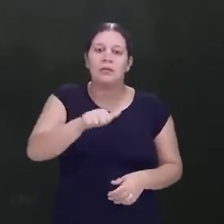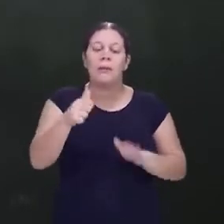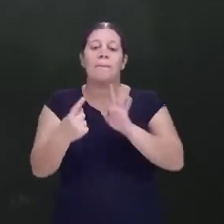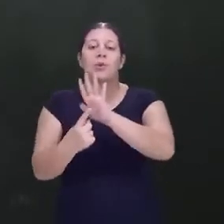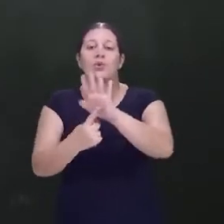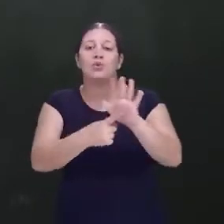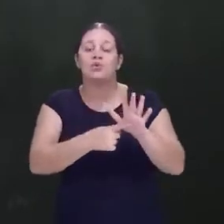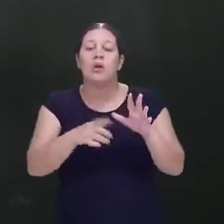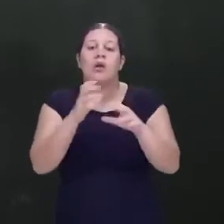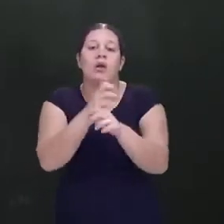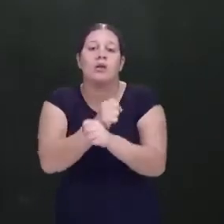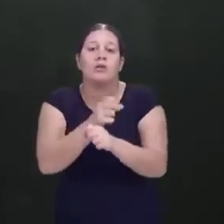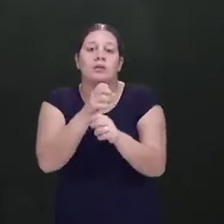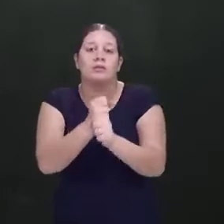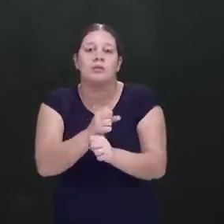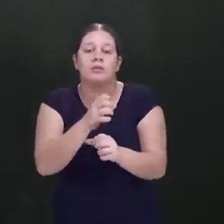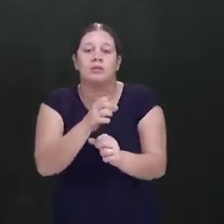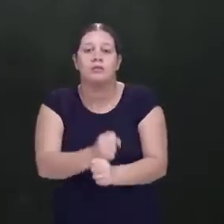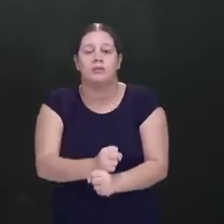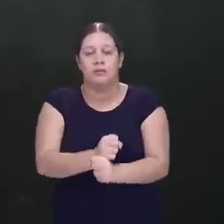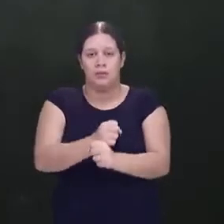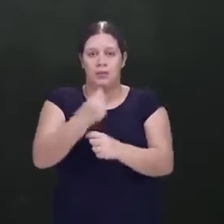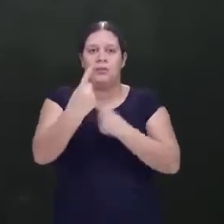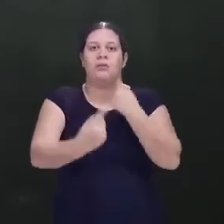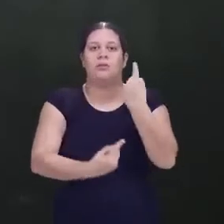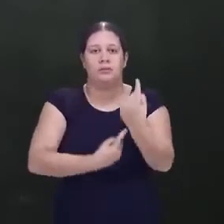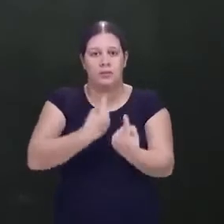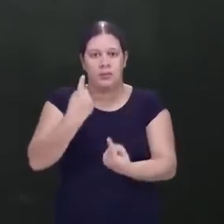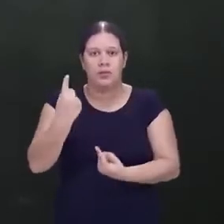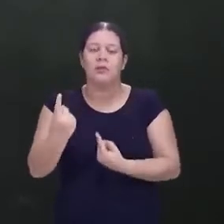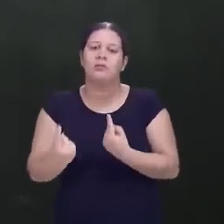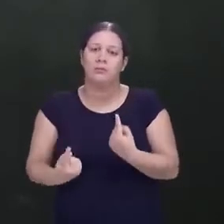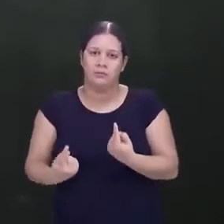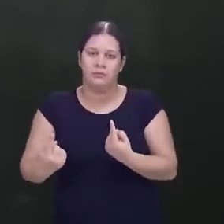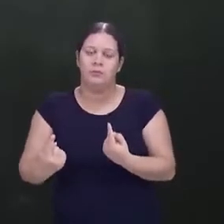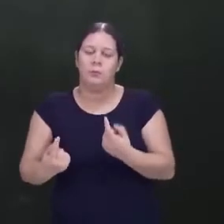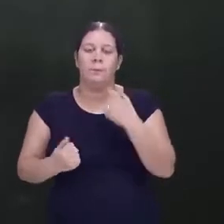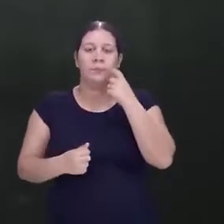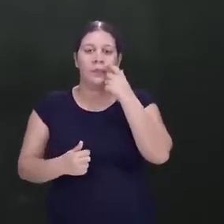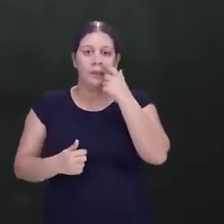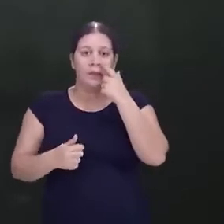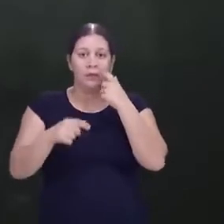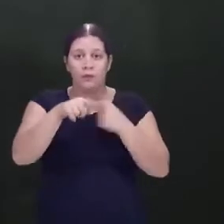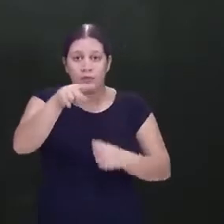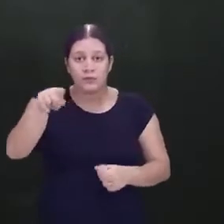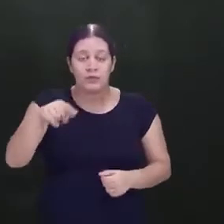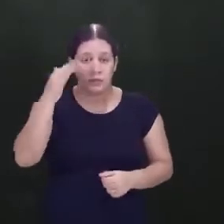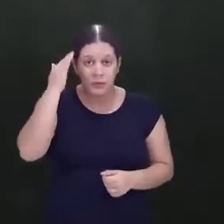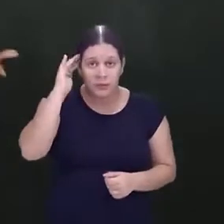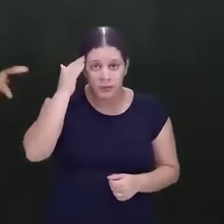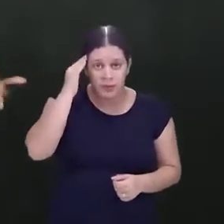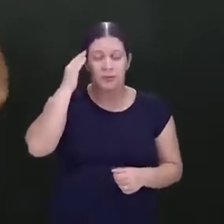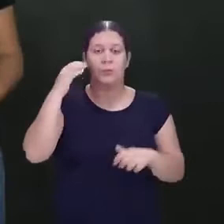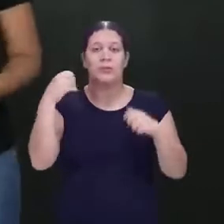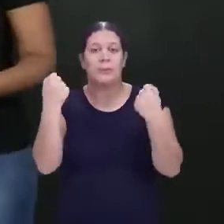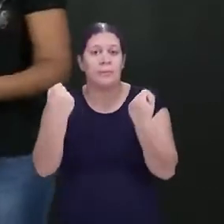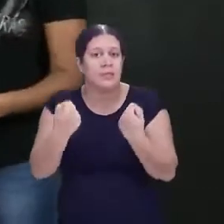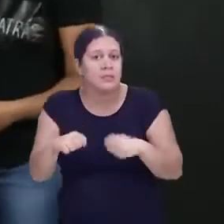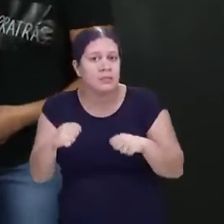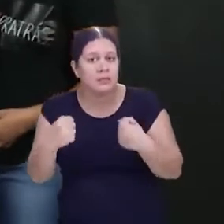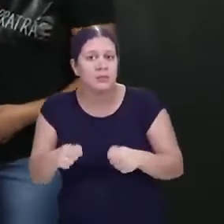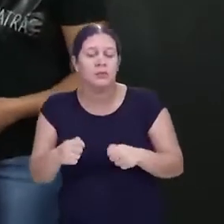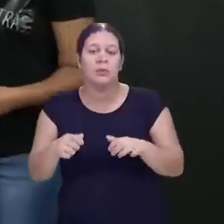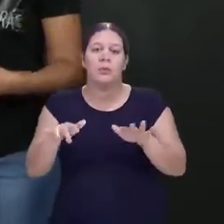e calcular as proporções necessárias para formar substâncias numa reação química. Então, você entendeu que a reação química ela tem que